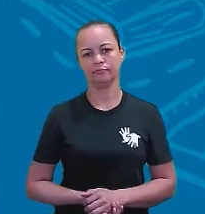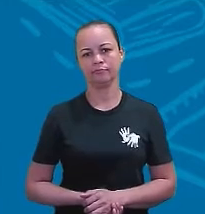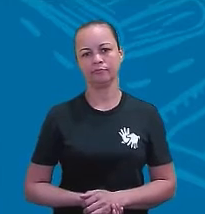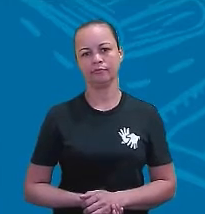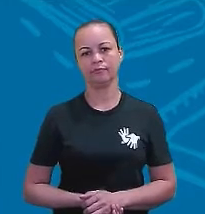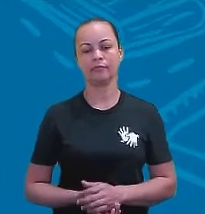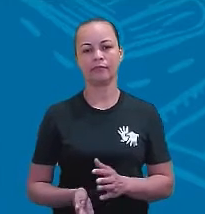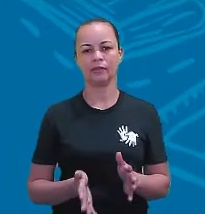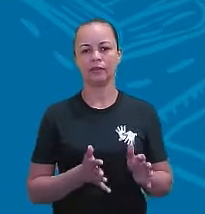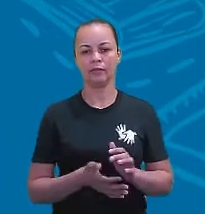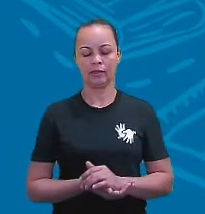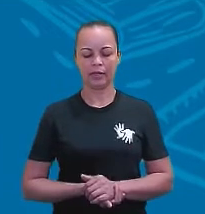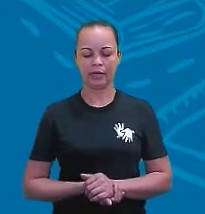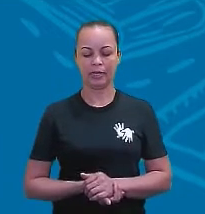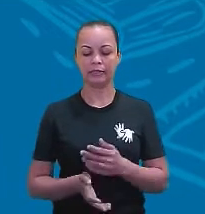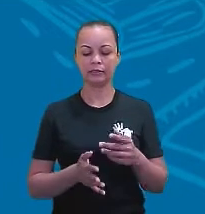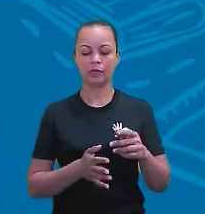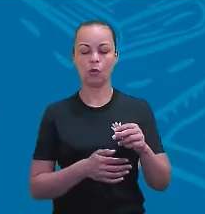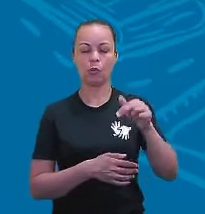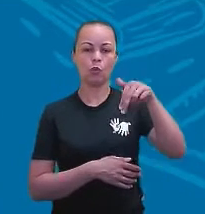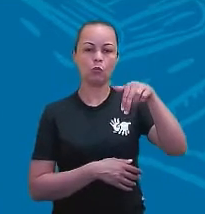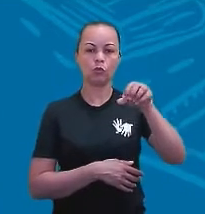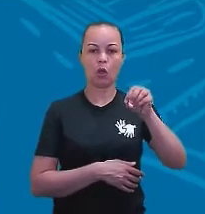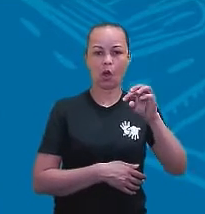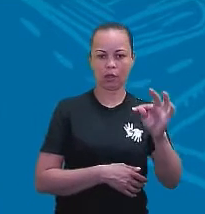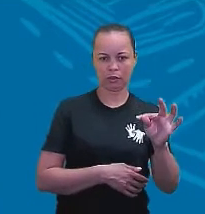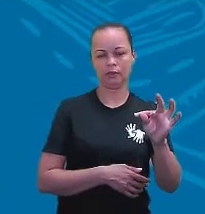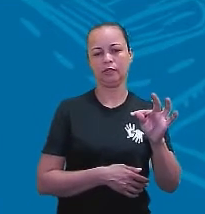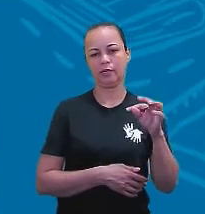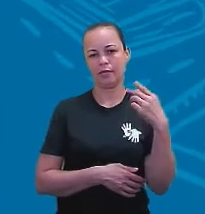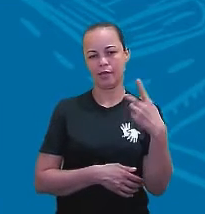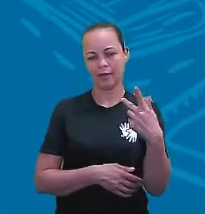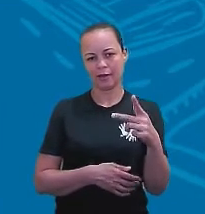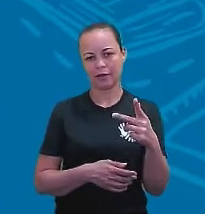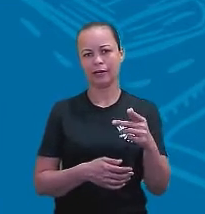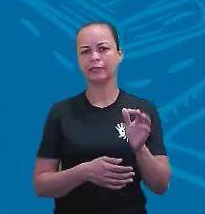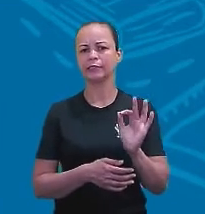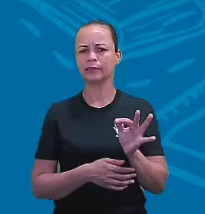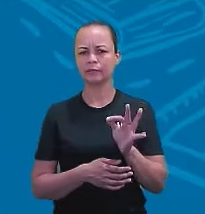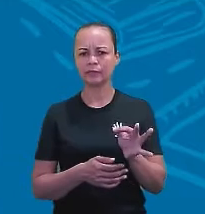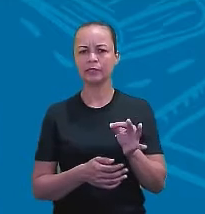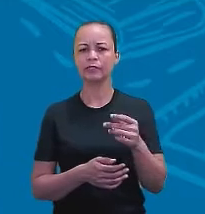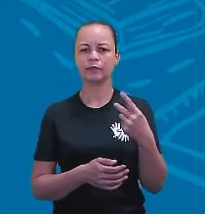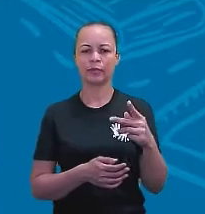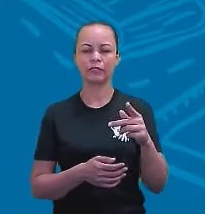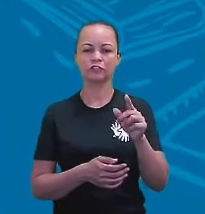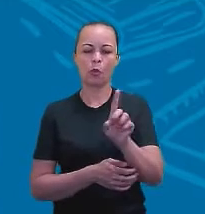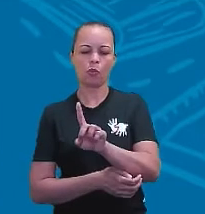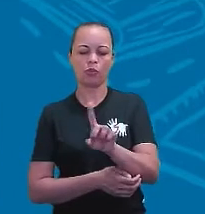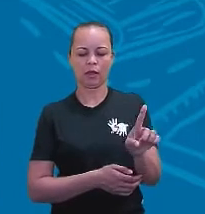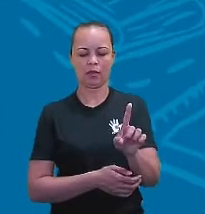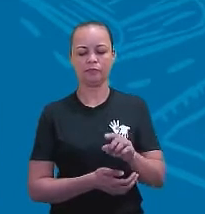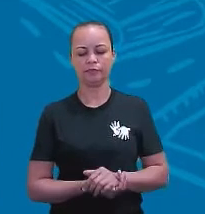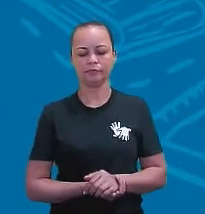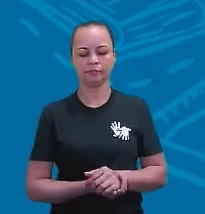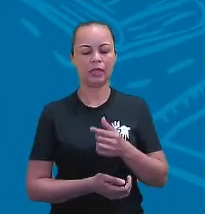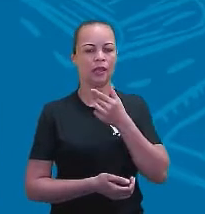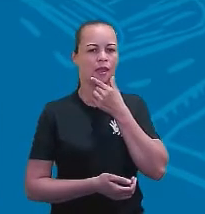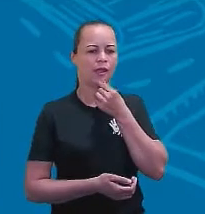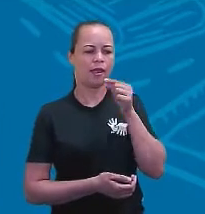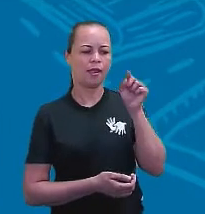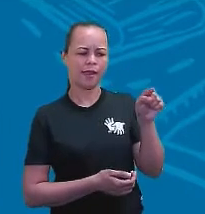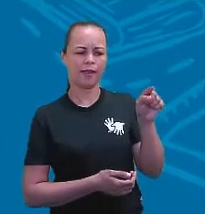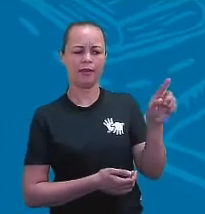dançarino. O not é exatamente esse pedacinho para ele deixar a tua frase na negativa. Está vendo como é